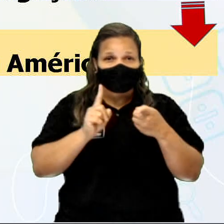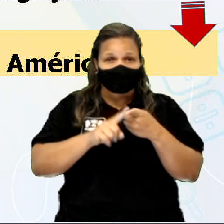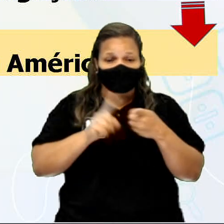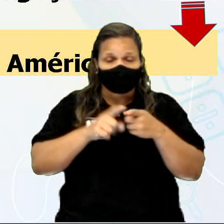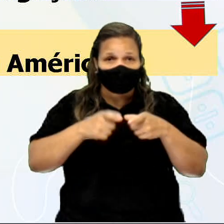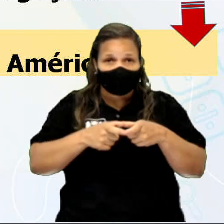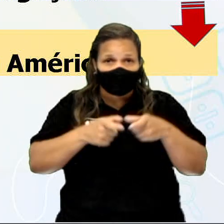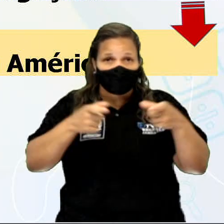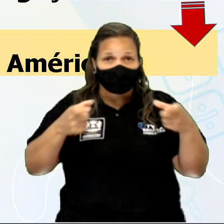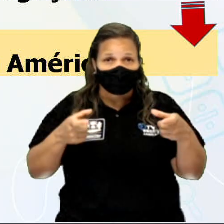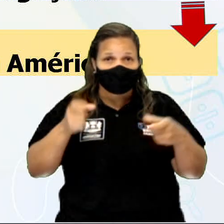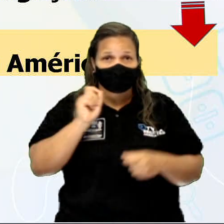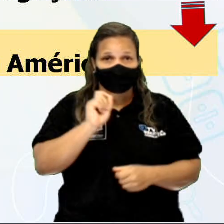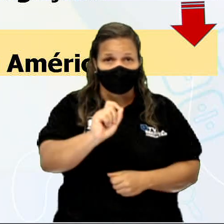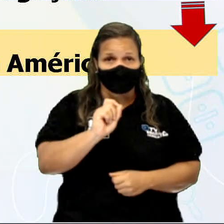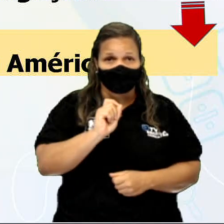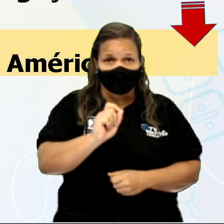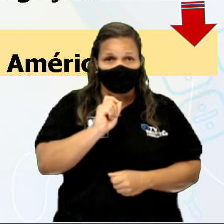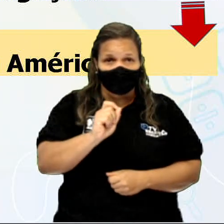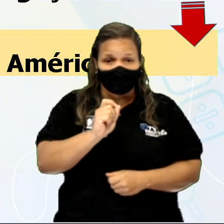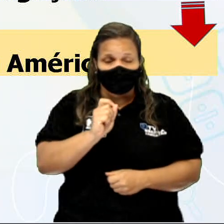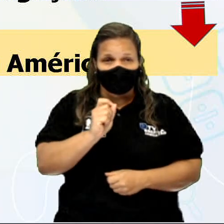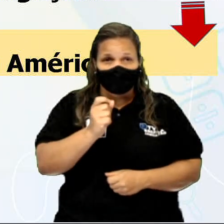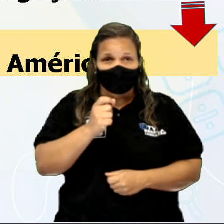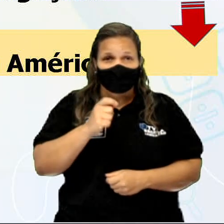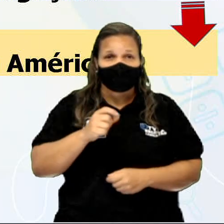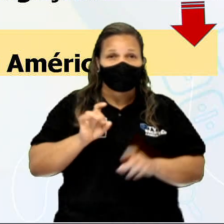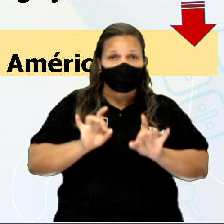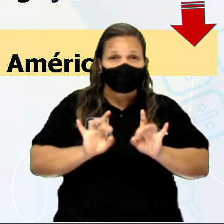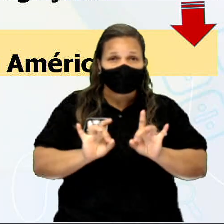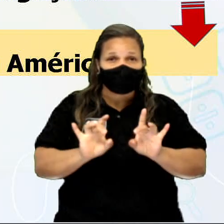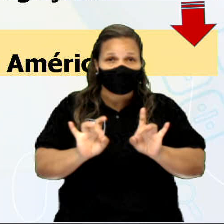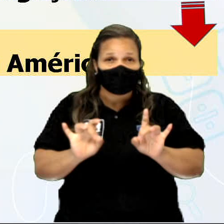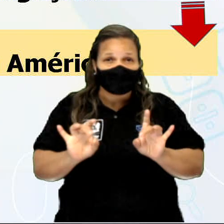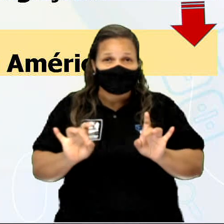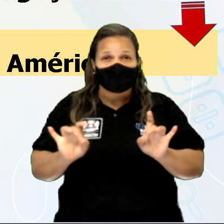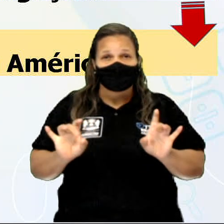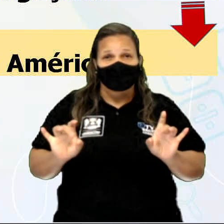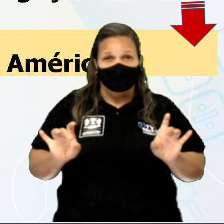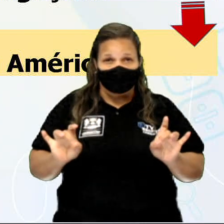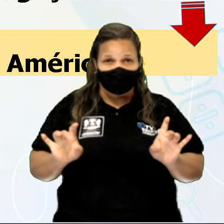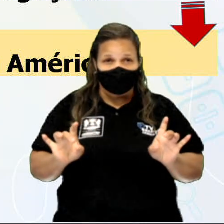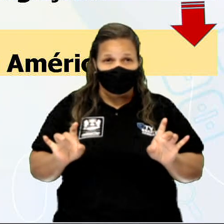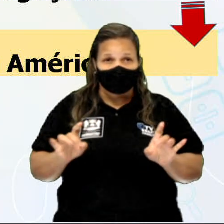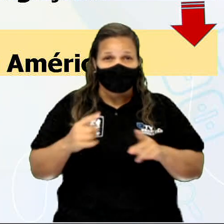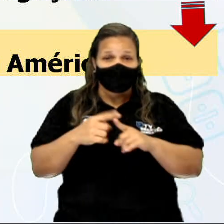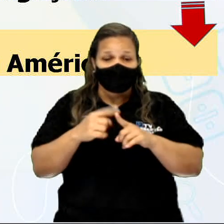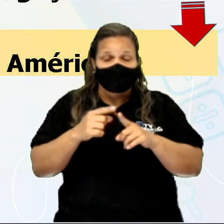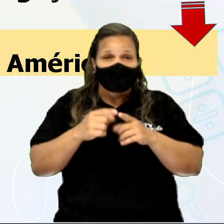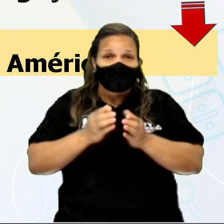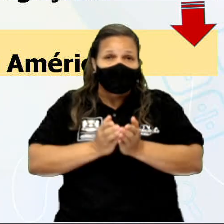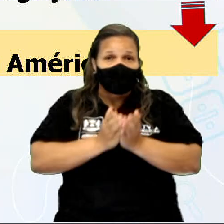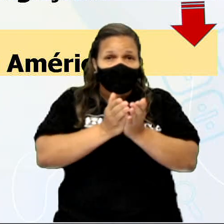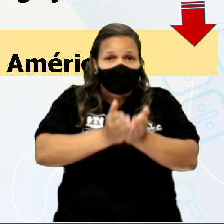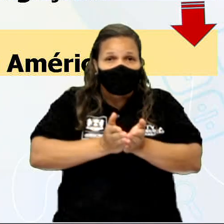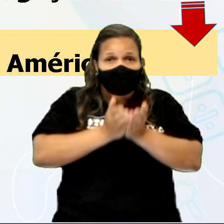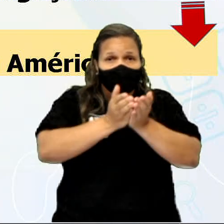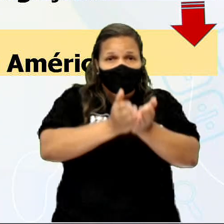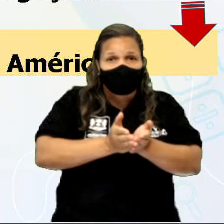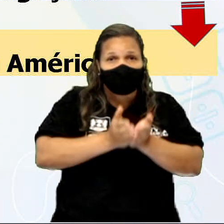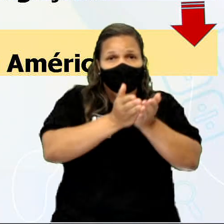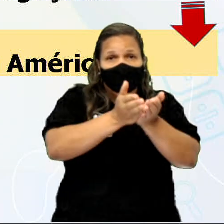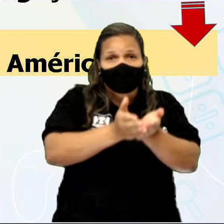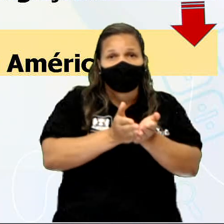e comercial, movida pelo mercantilismo, que resulta nas grandes navegações saindo do mar Mediterrâneo e libertando os